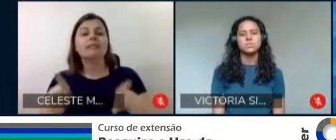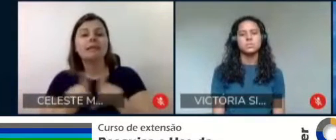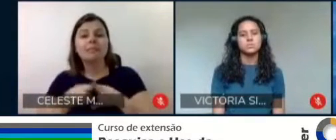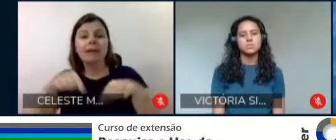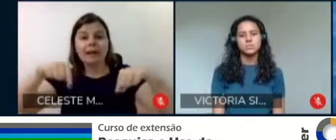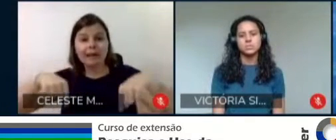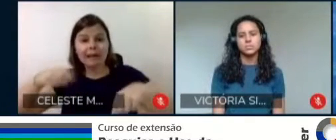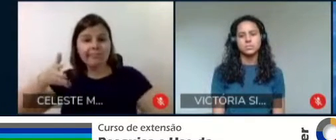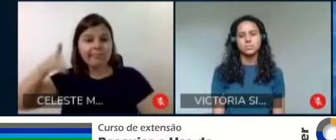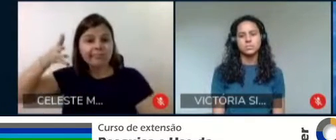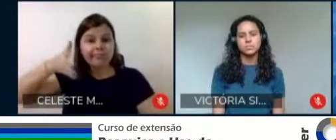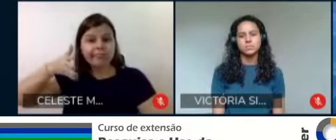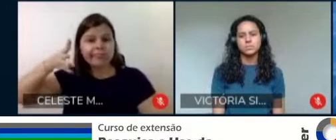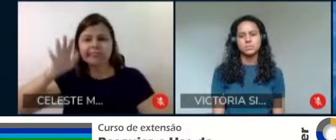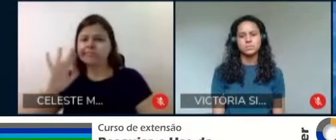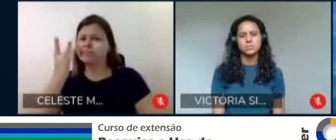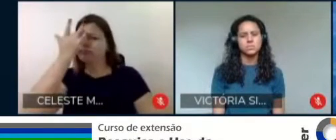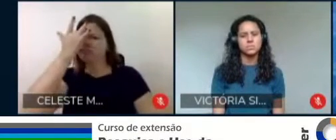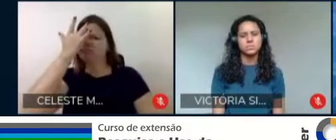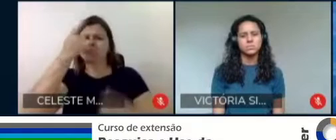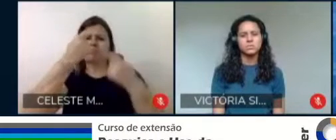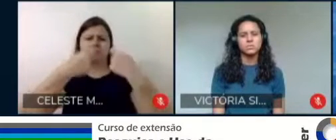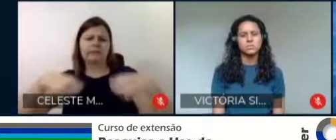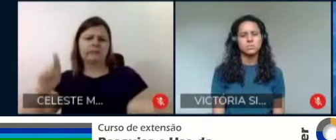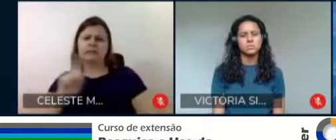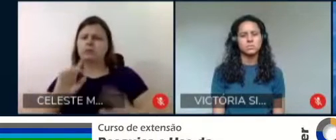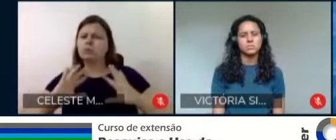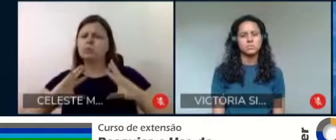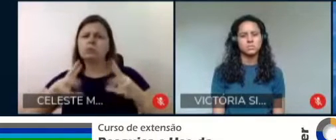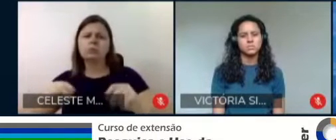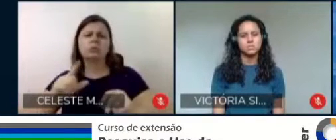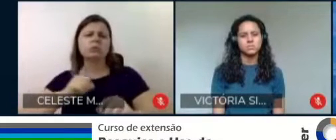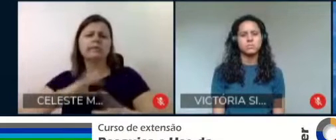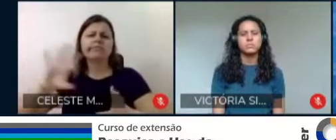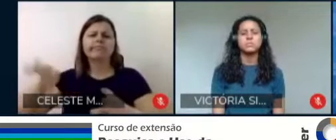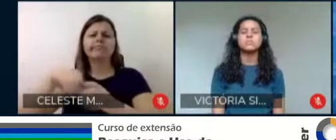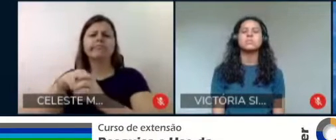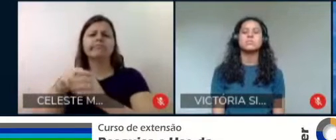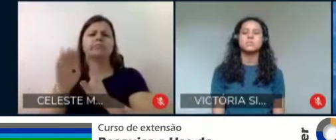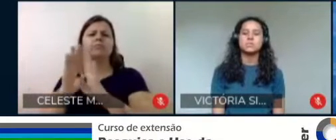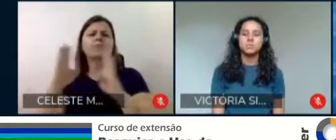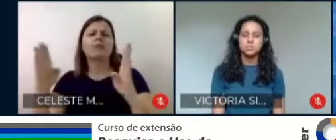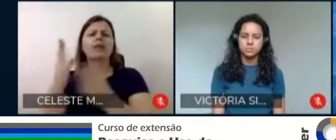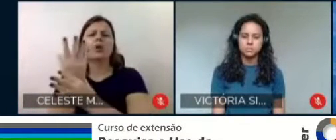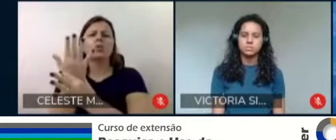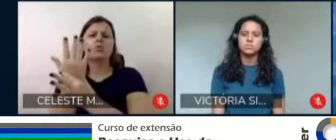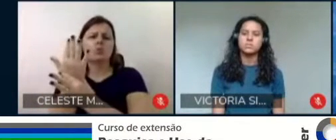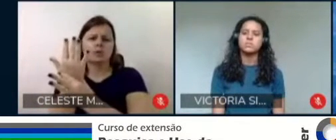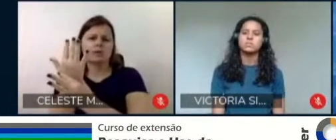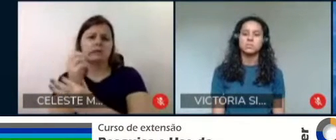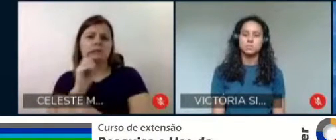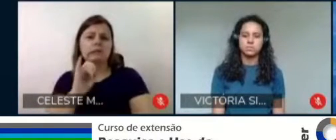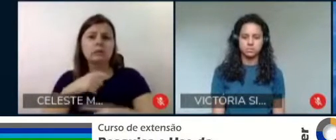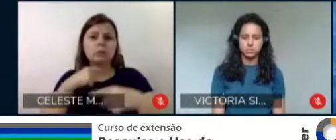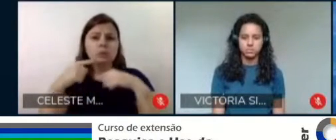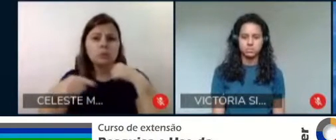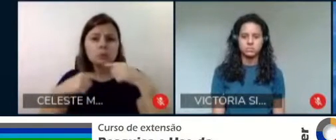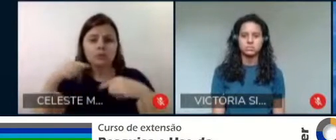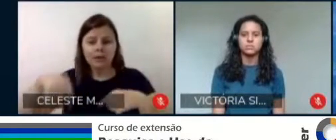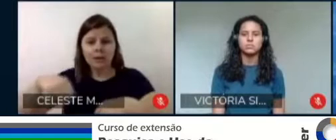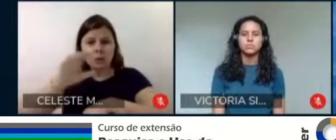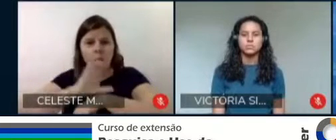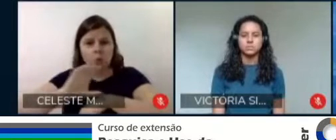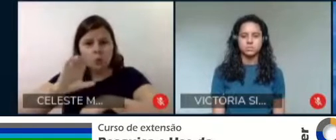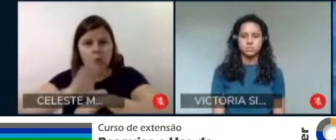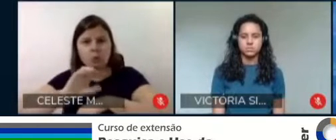sendo posto ali. Tudo está disponível no Bibliotecas URGS, né? Se surgir alguma dúvida durante o curso também,